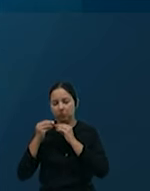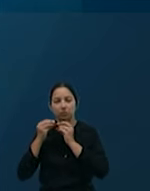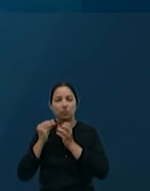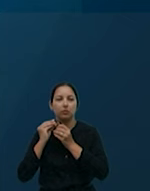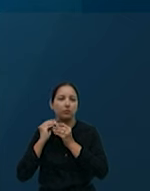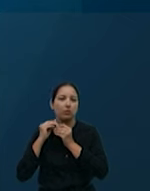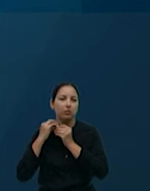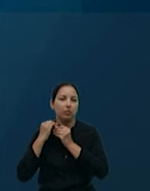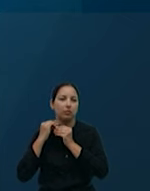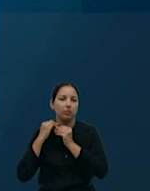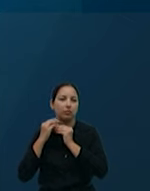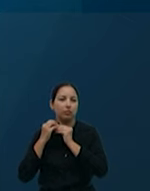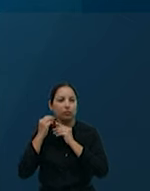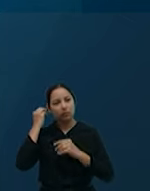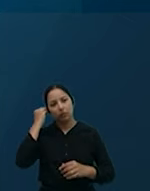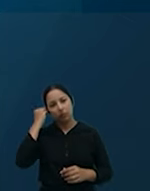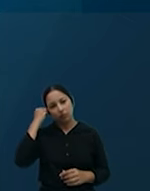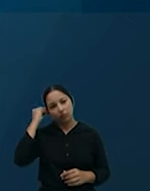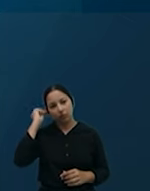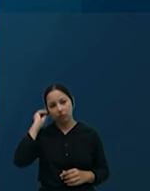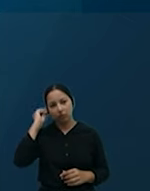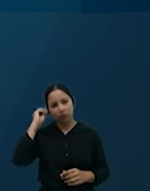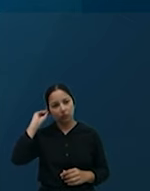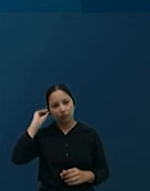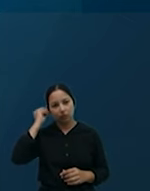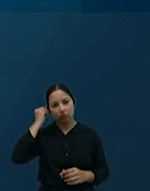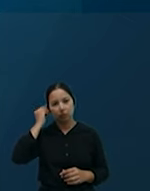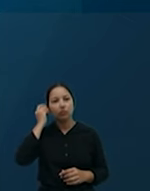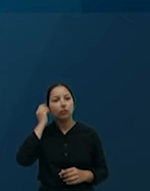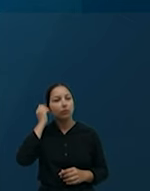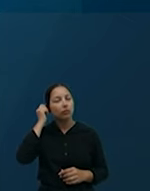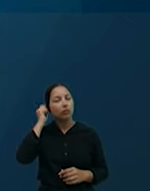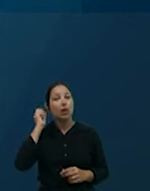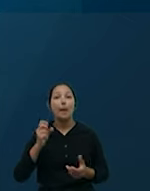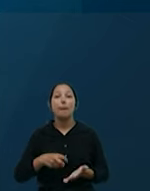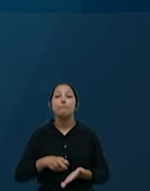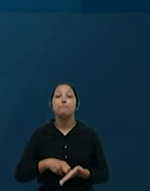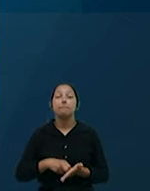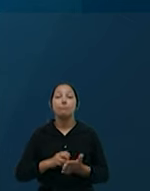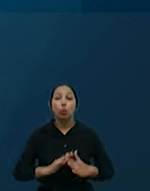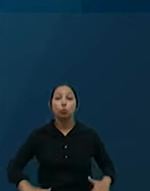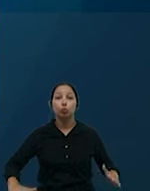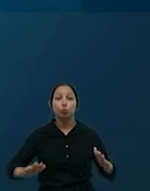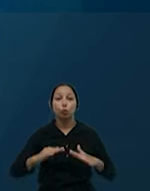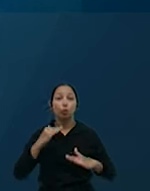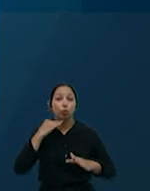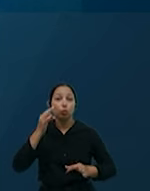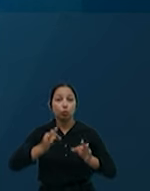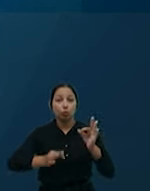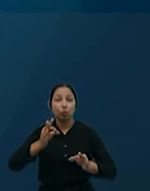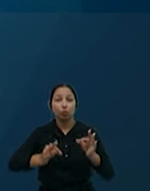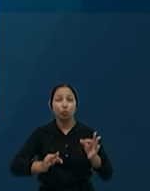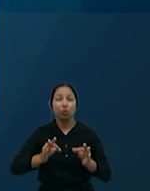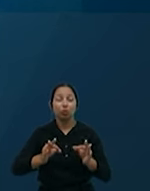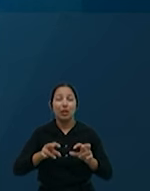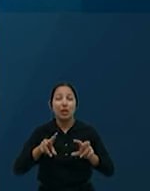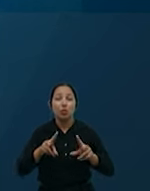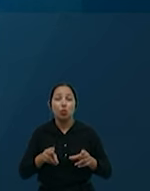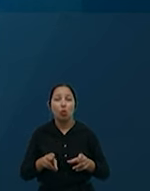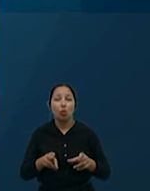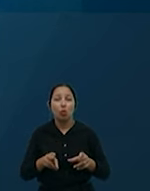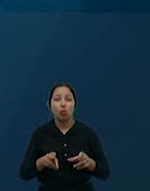administrativa, sob pena de toda a estrutura do Poder Judiciário brasileiro se transformar num verdadeiro balcão do